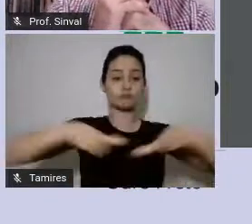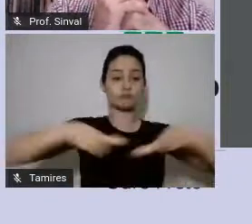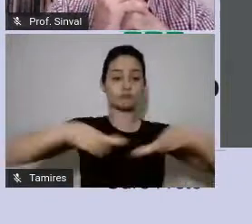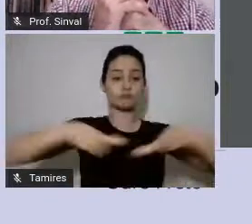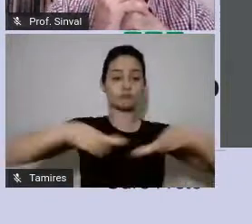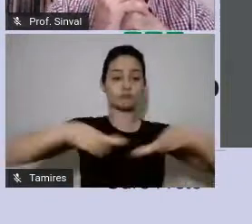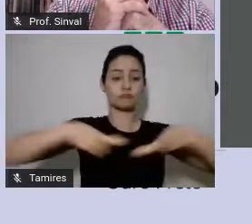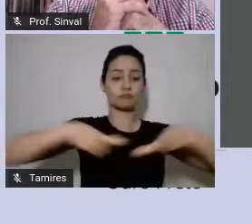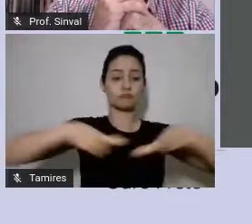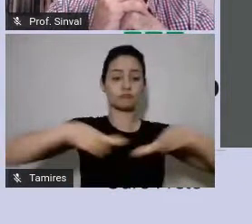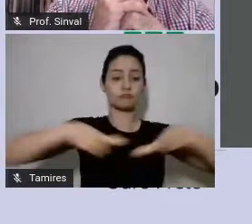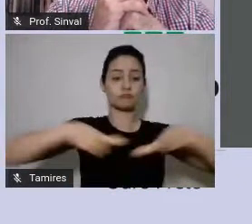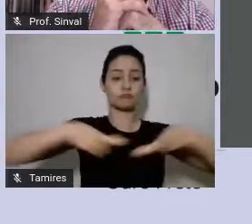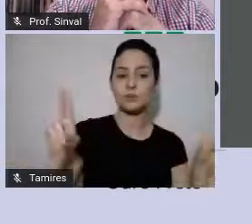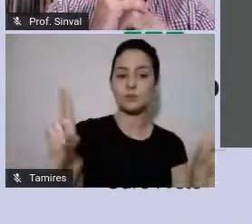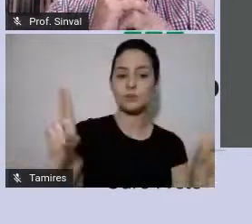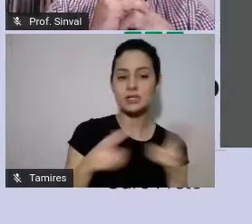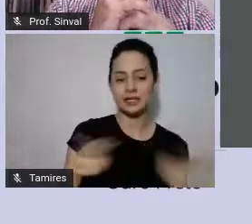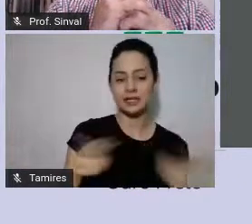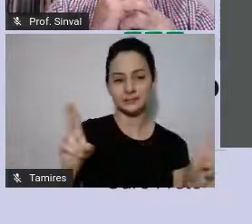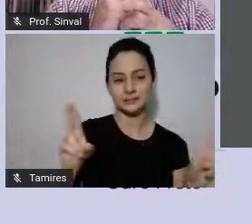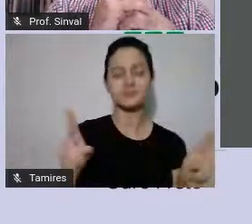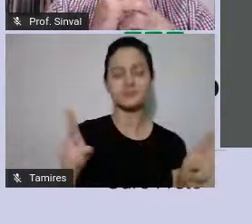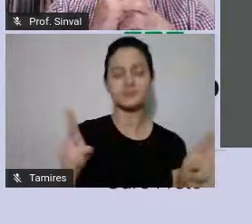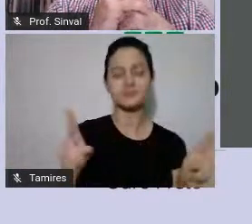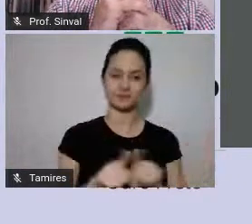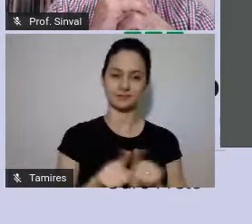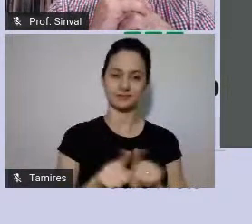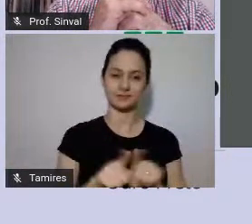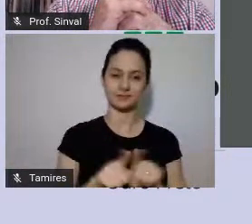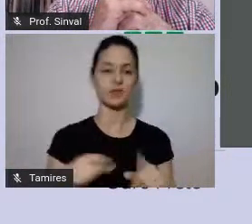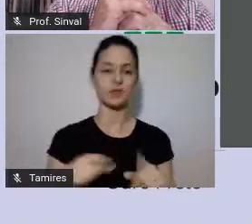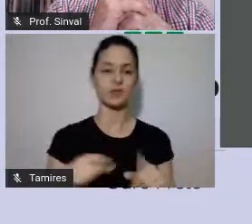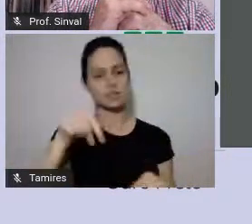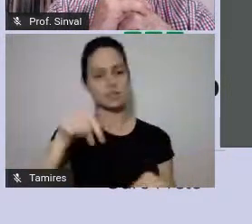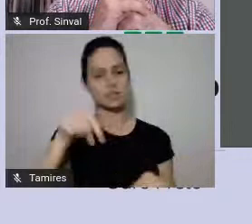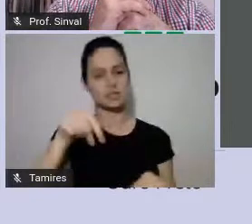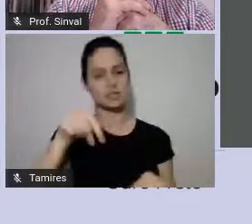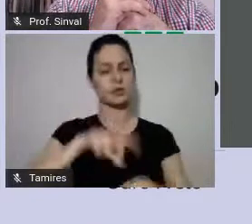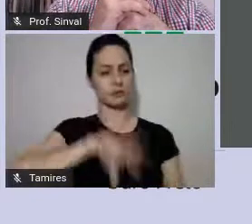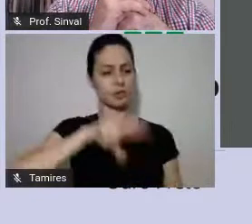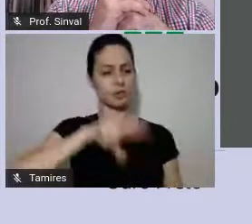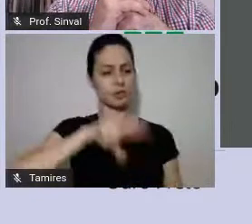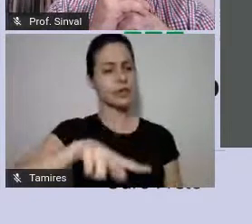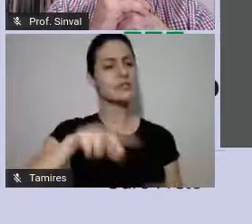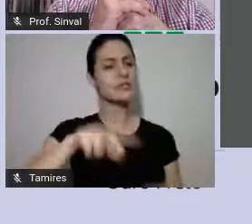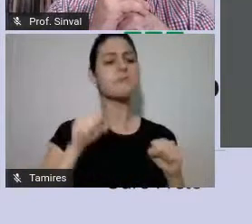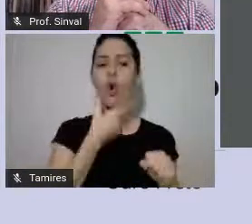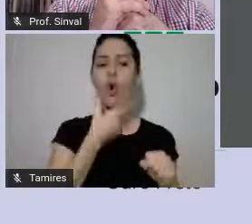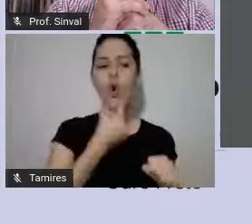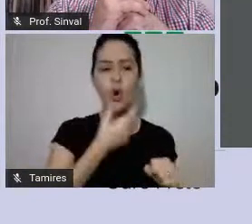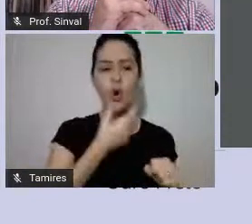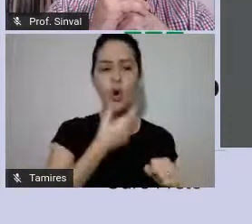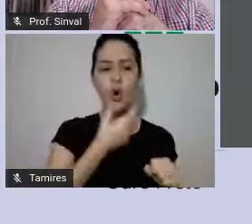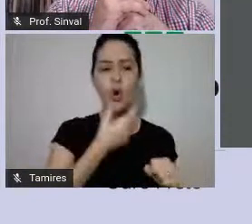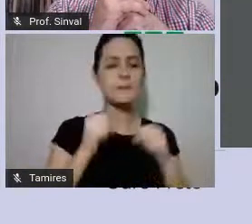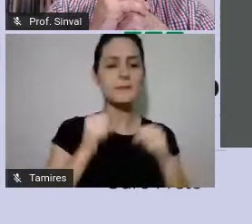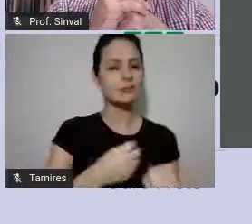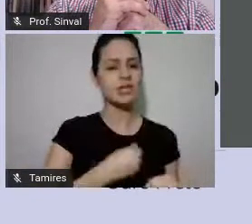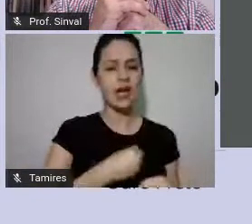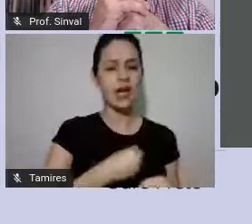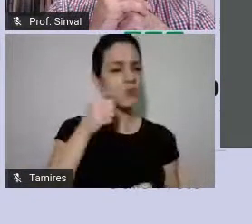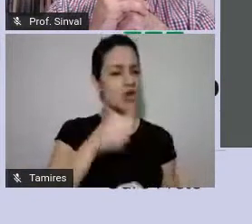momento, os portugueses participam das festas, mas as mulheres não. e elas vão questionar o tempo inteiro por que, que as